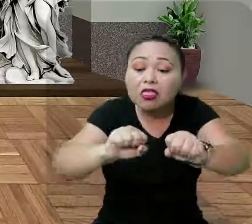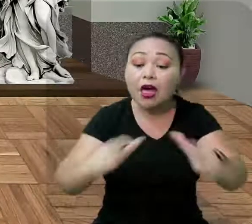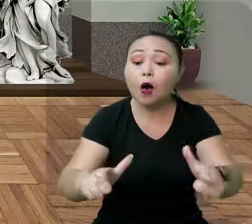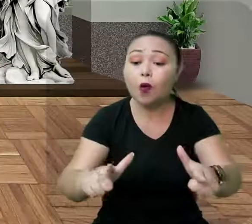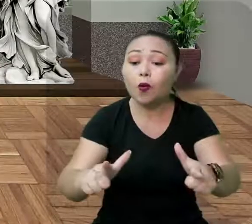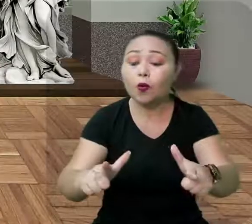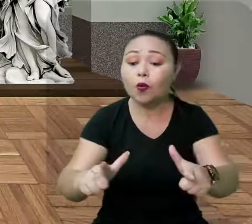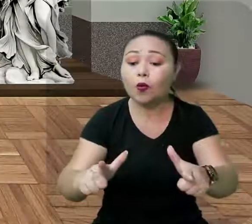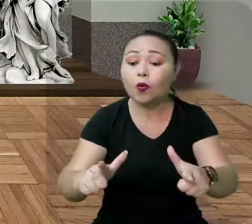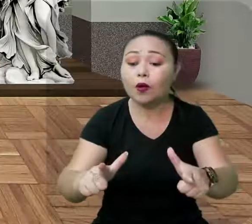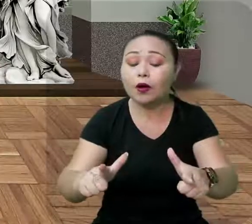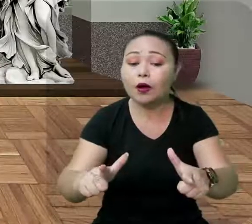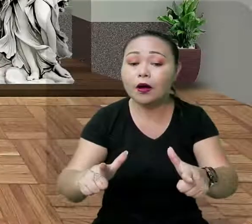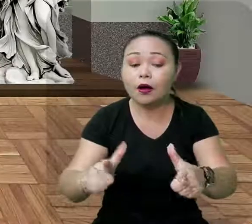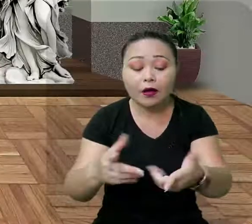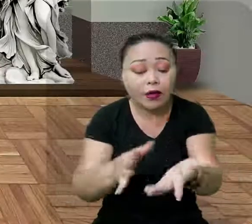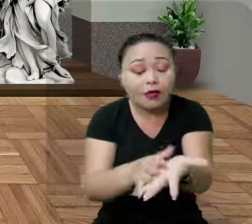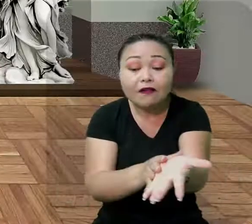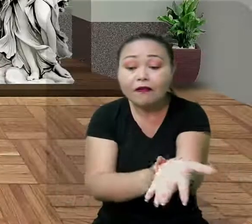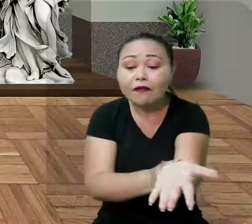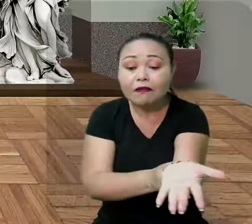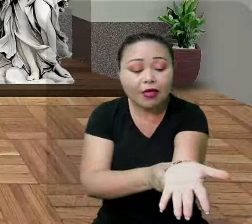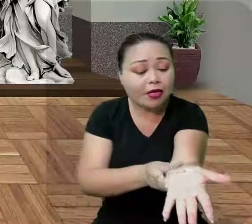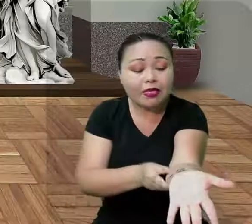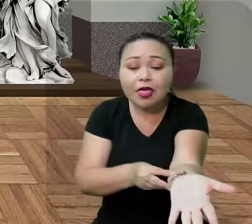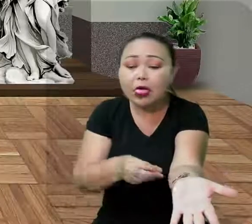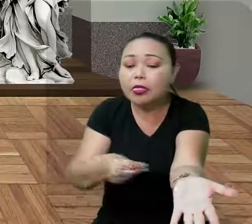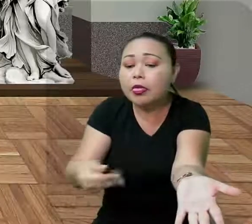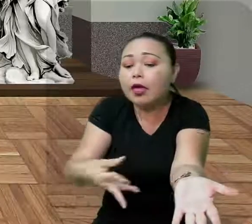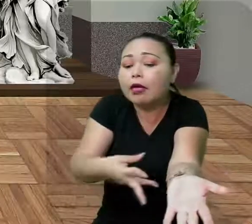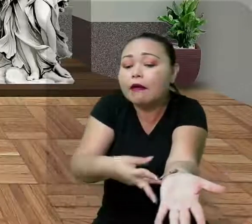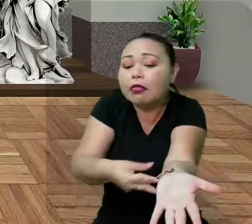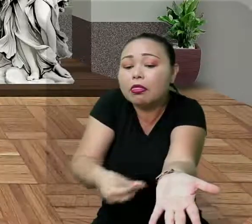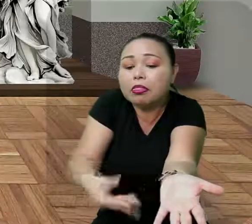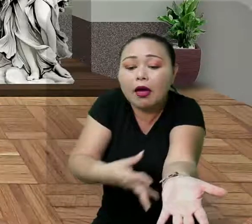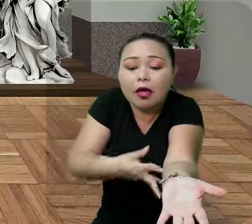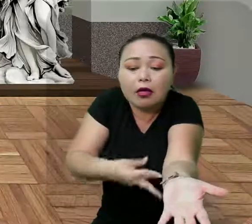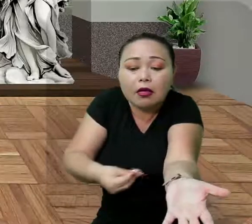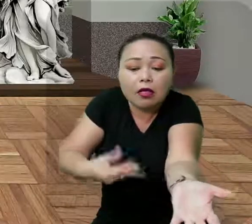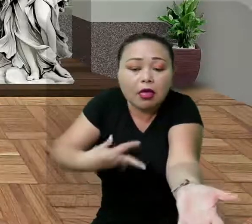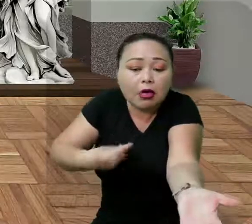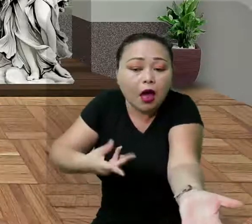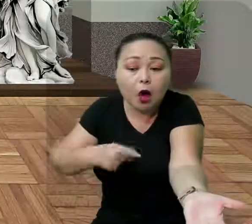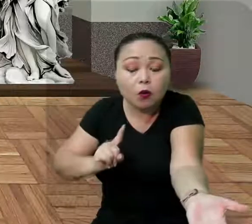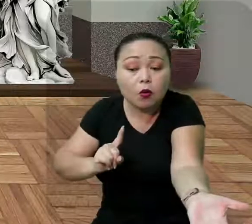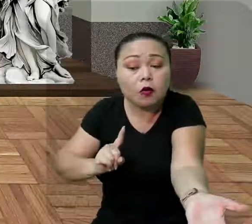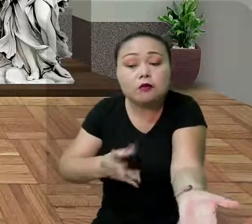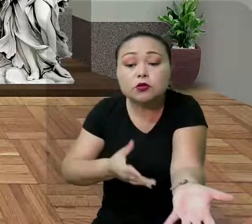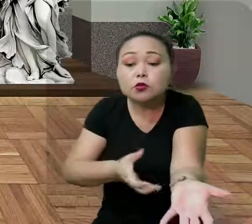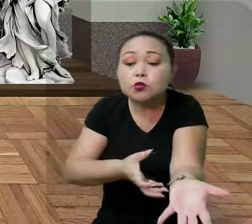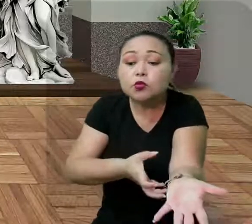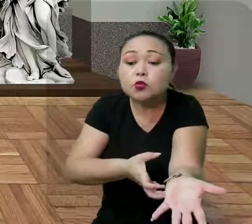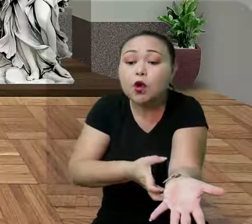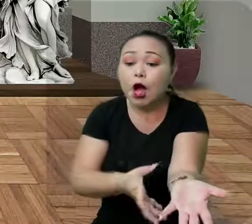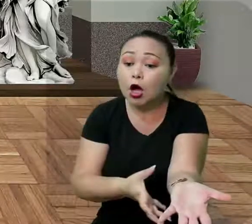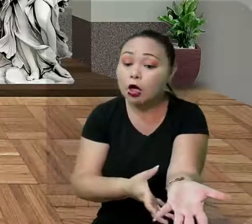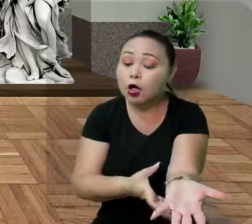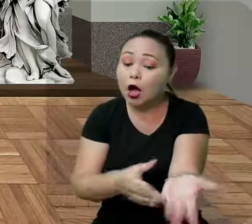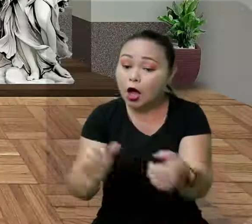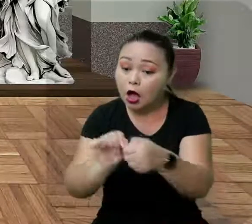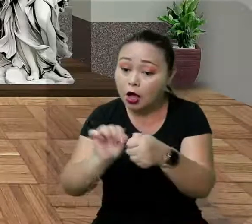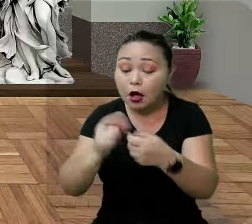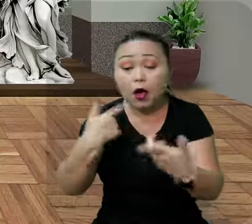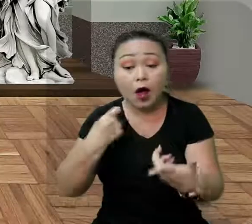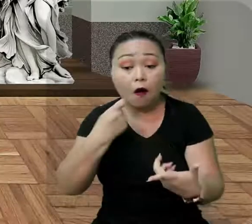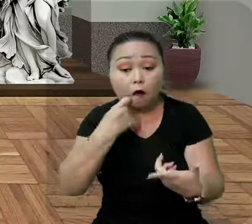sal ele não vai decompor a matéria que é o a carne se ela vai ressecar é tipo